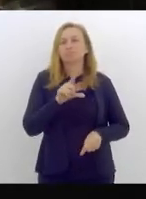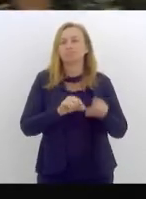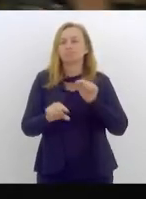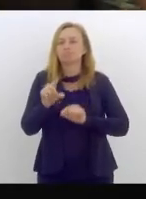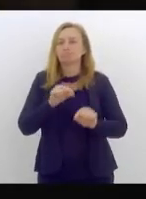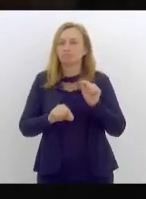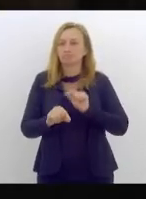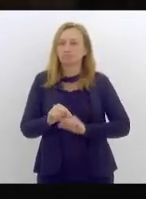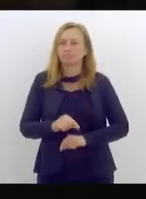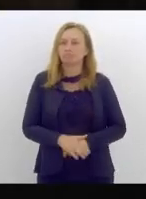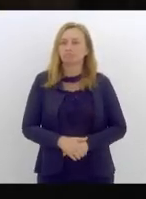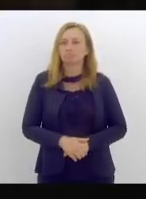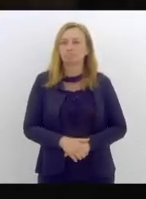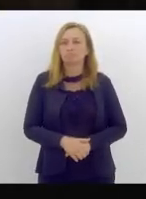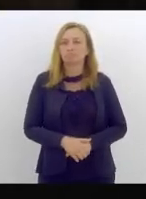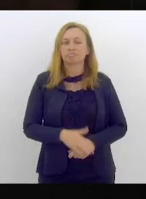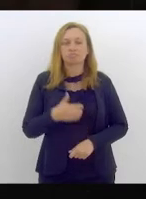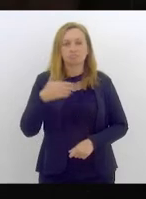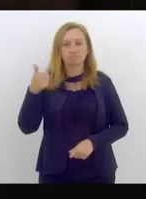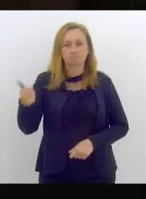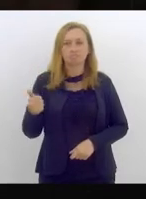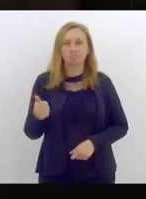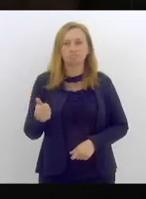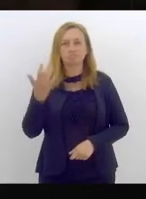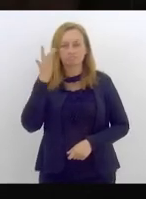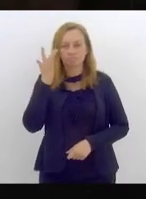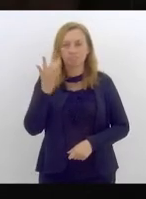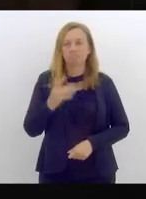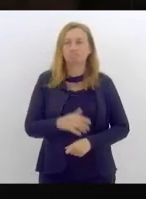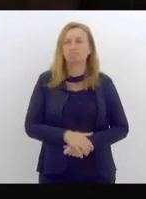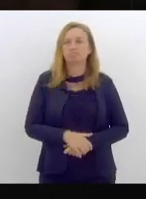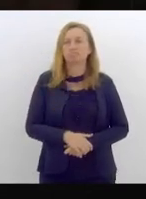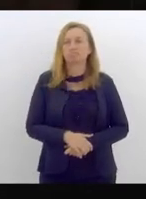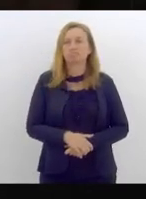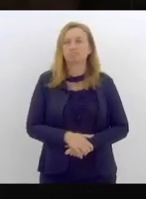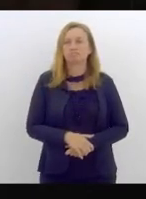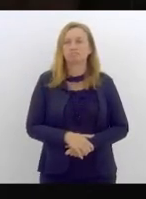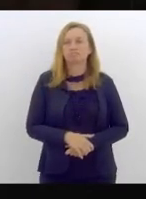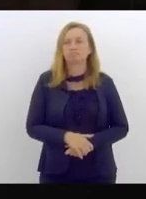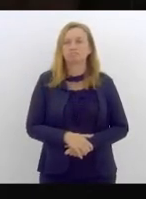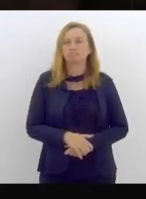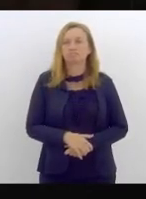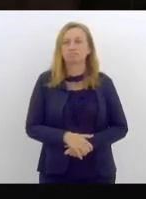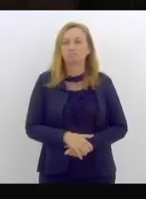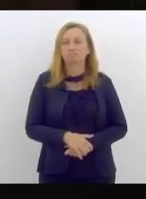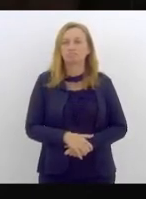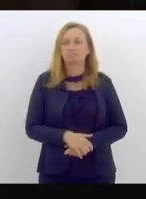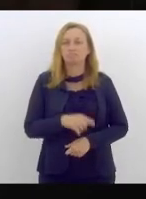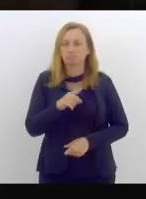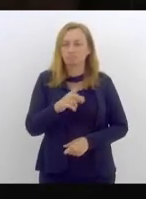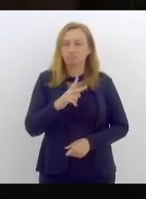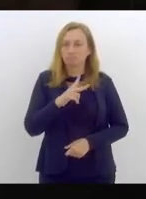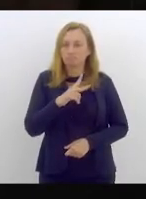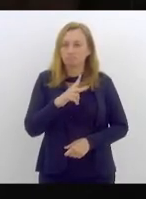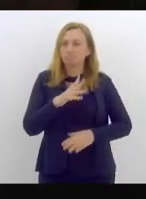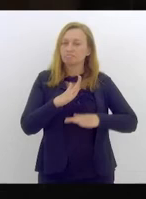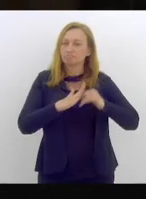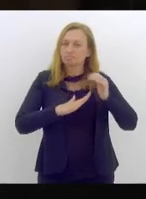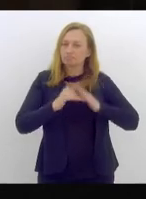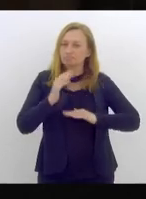escolher o que melhor você achava que deveria ser para você como profissional